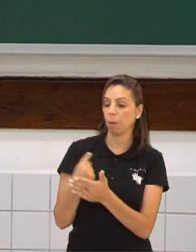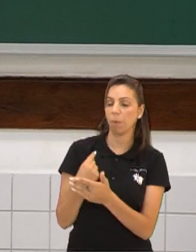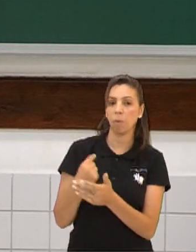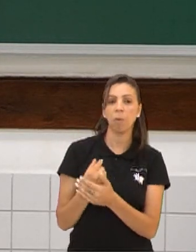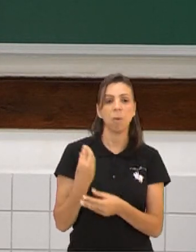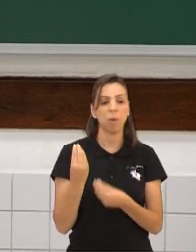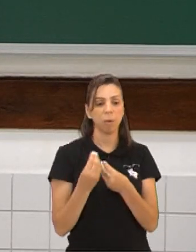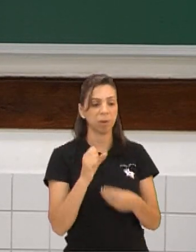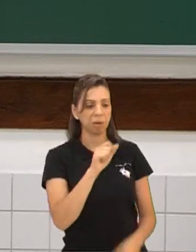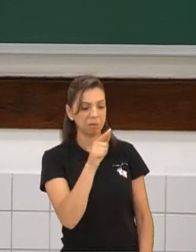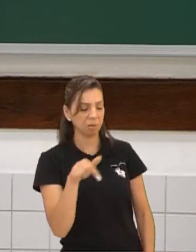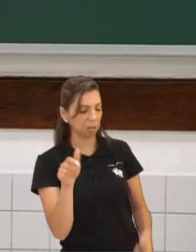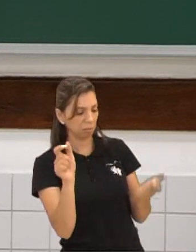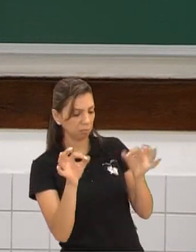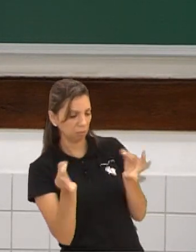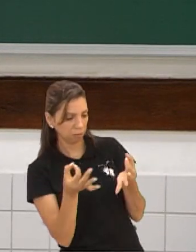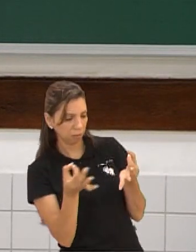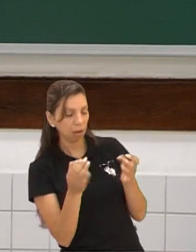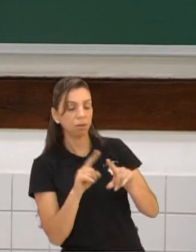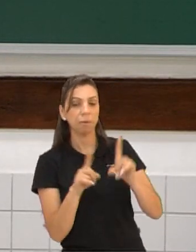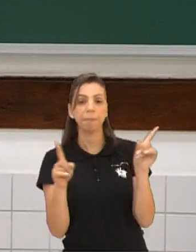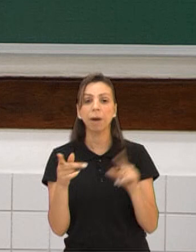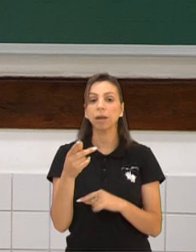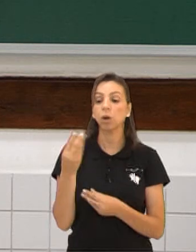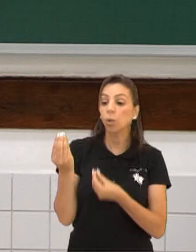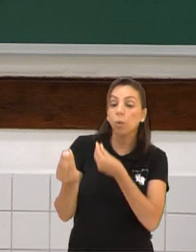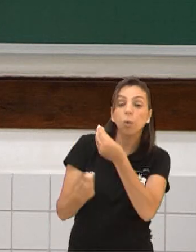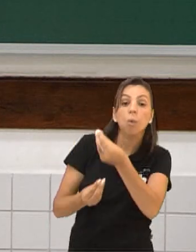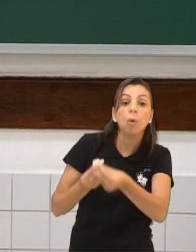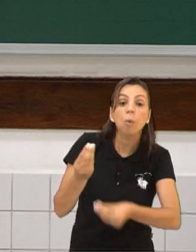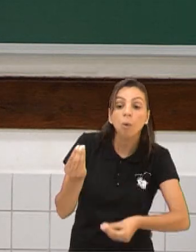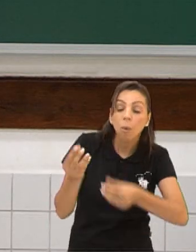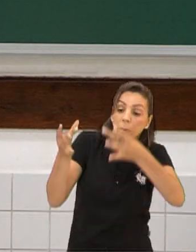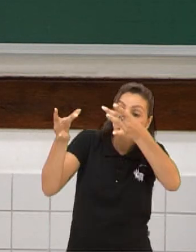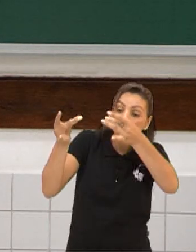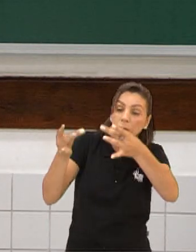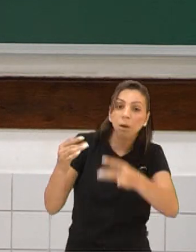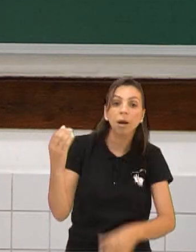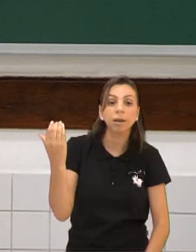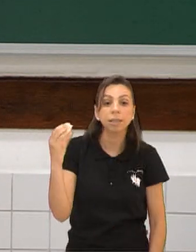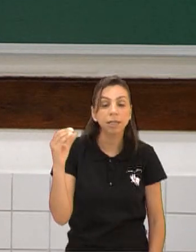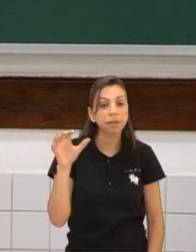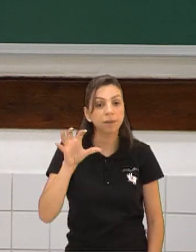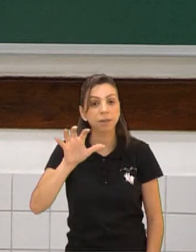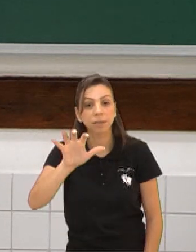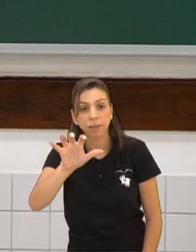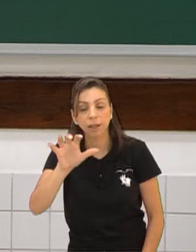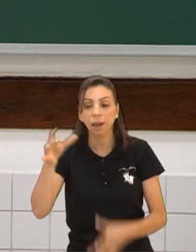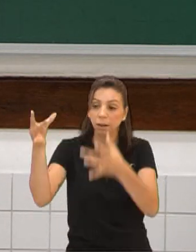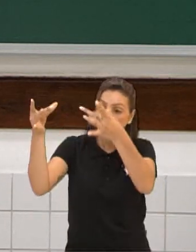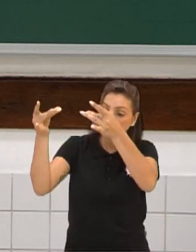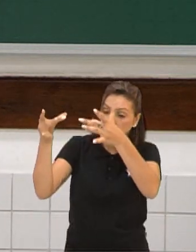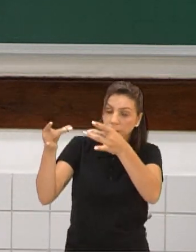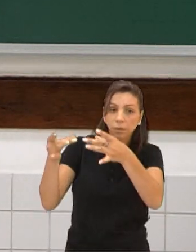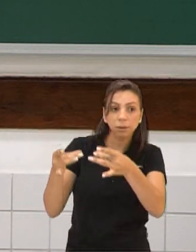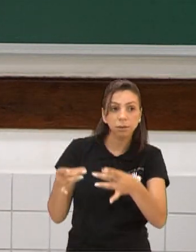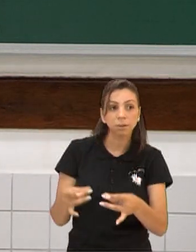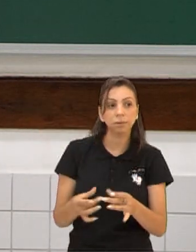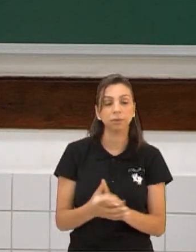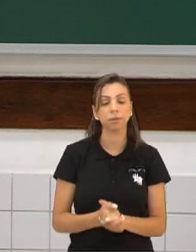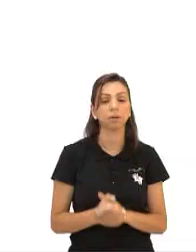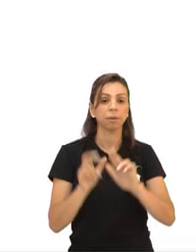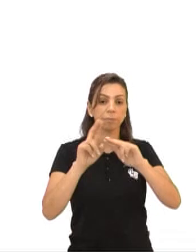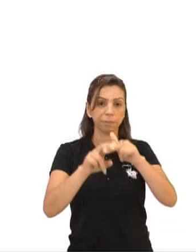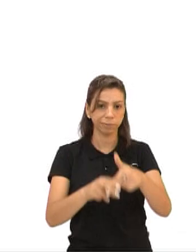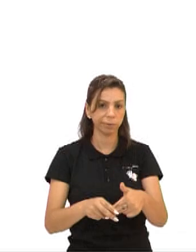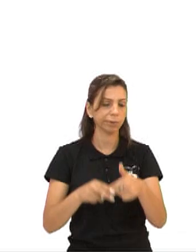são as coisas exatamente, mas dizemos como elas são. A ciência faz muito isso. Ela descreve os seres, né? Então, por